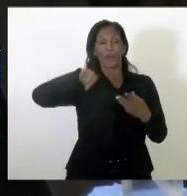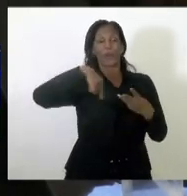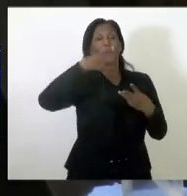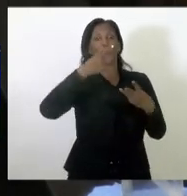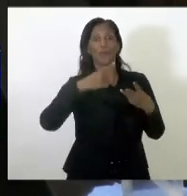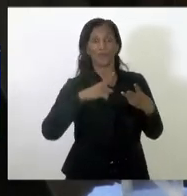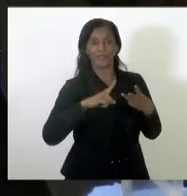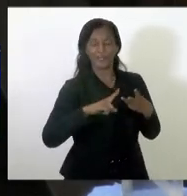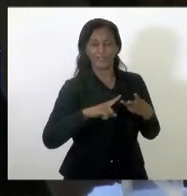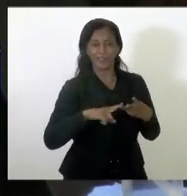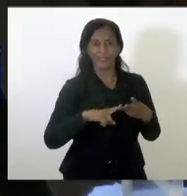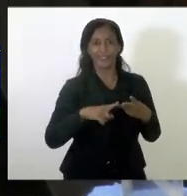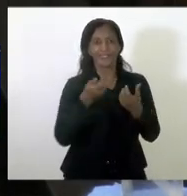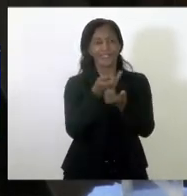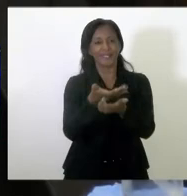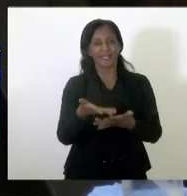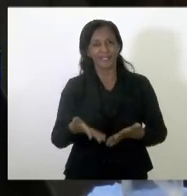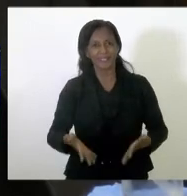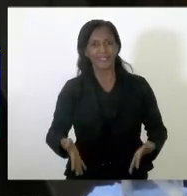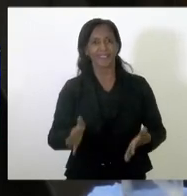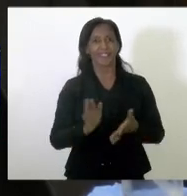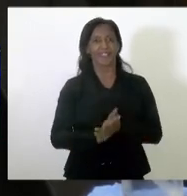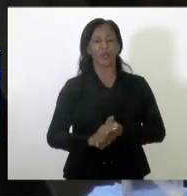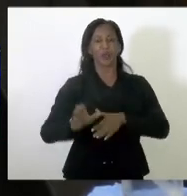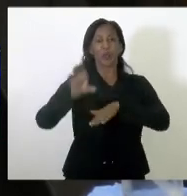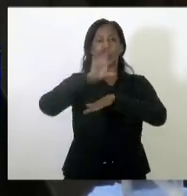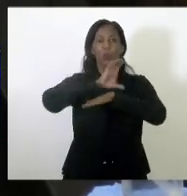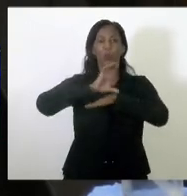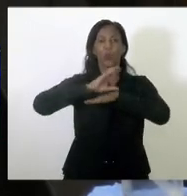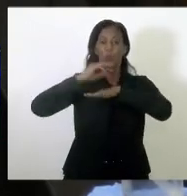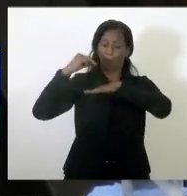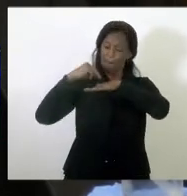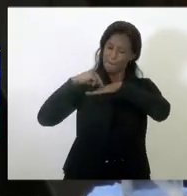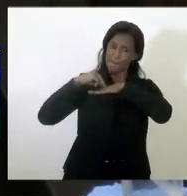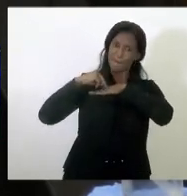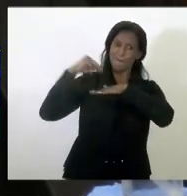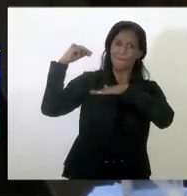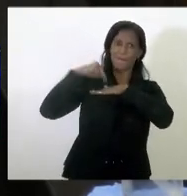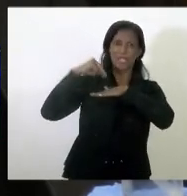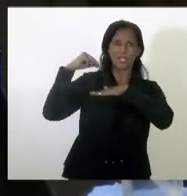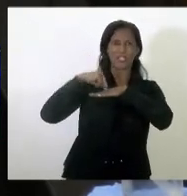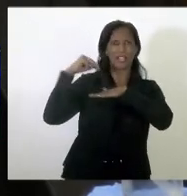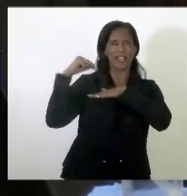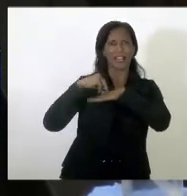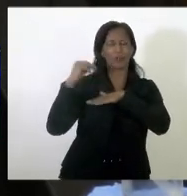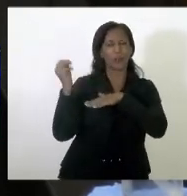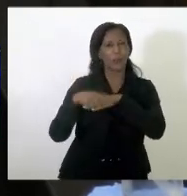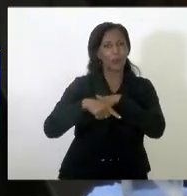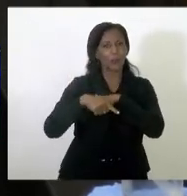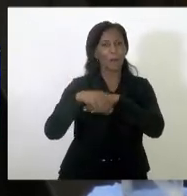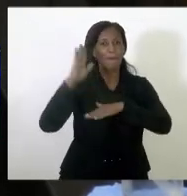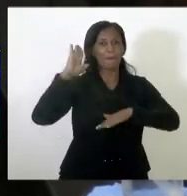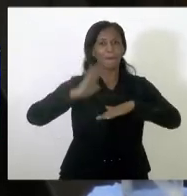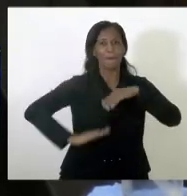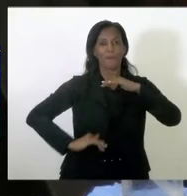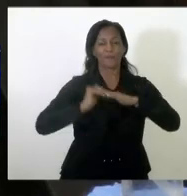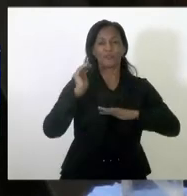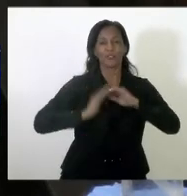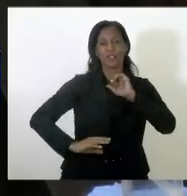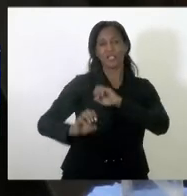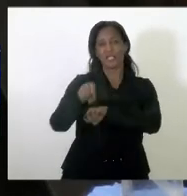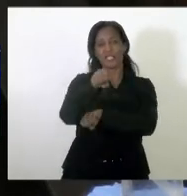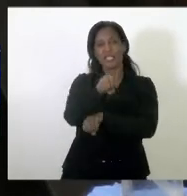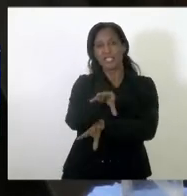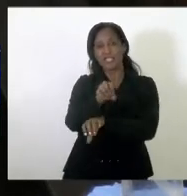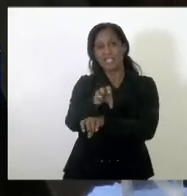pioneirismo, que é a inauguração do curso de mestrado em ensino, mestrado profissional em ensino, voltado